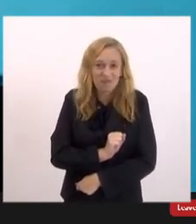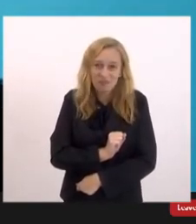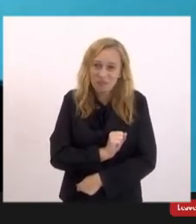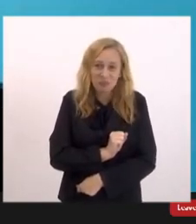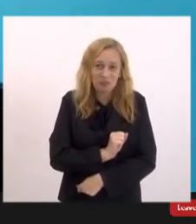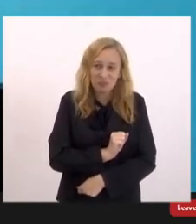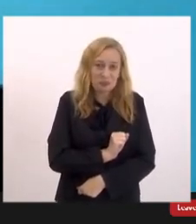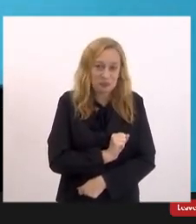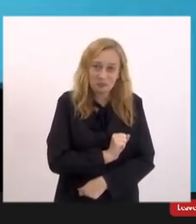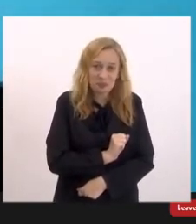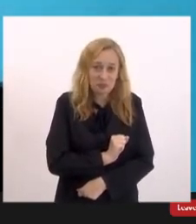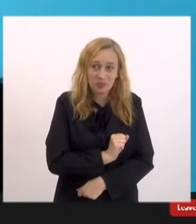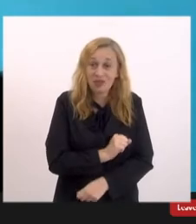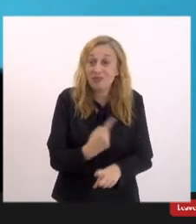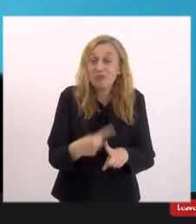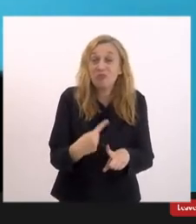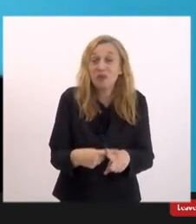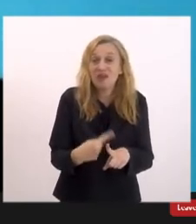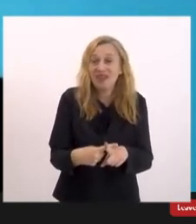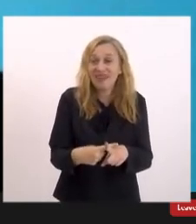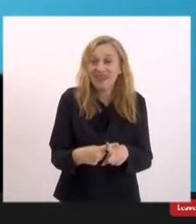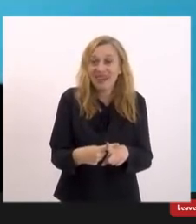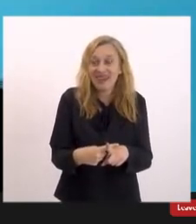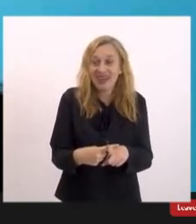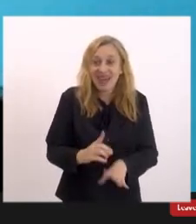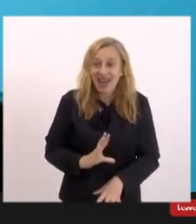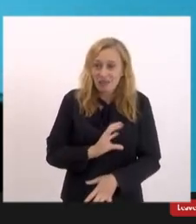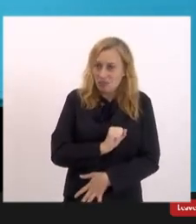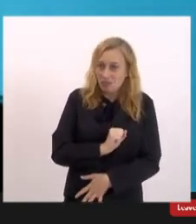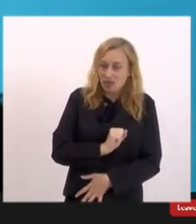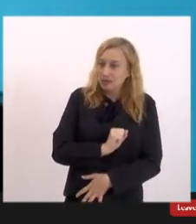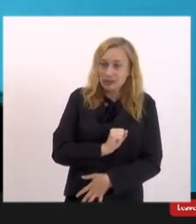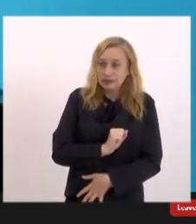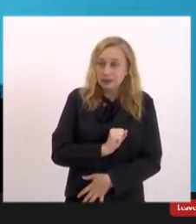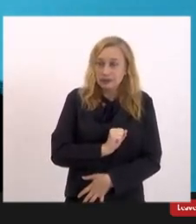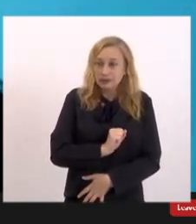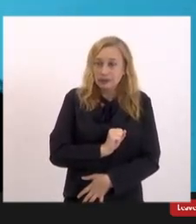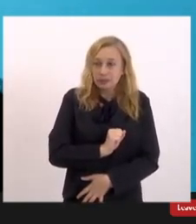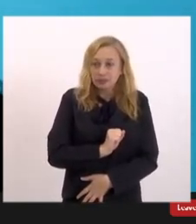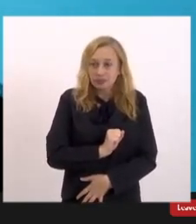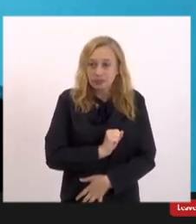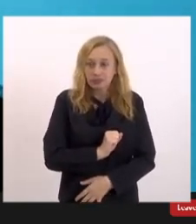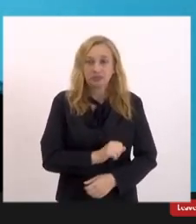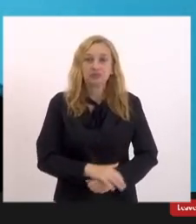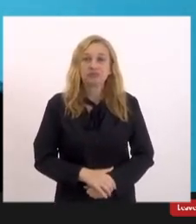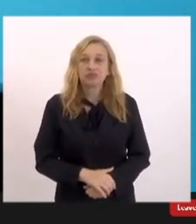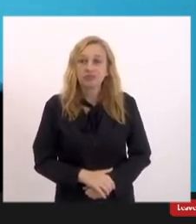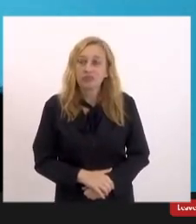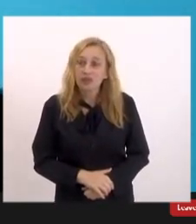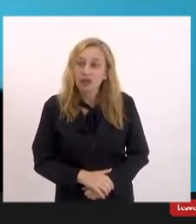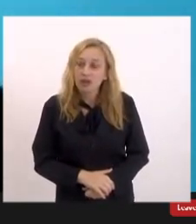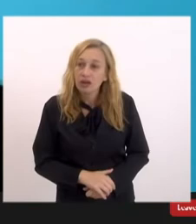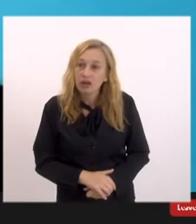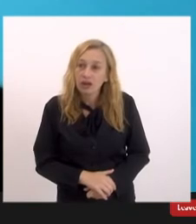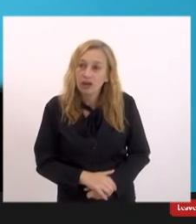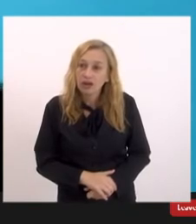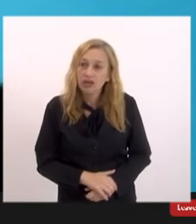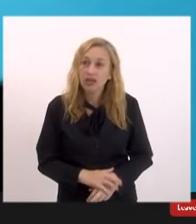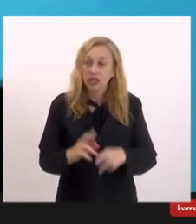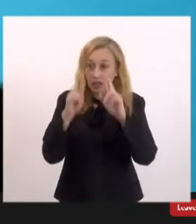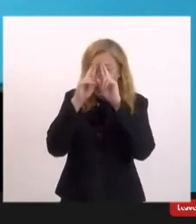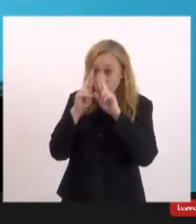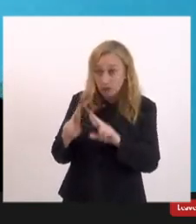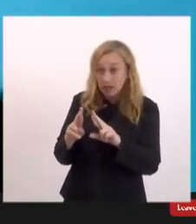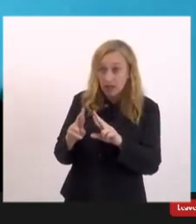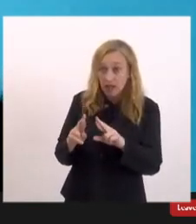Ela não tem por que ter o seu amor, ela tem o amor da família dela. Ela quer o teu compromisso em respeitar a lei,